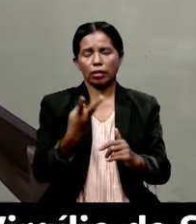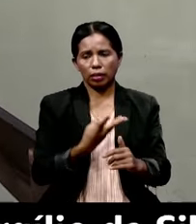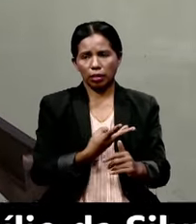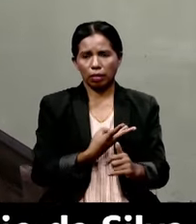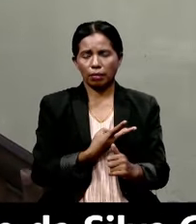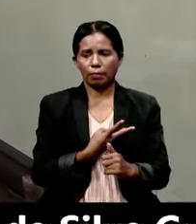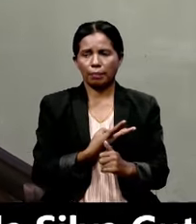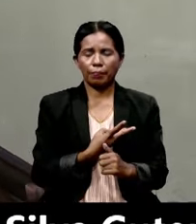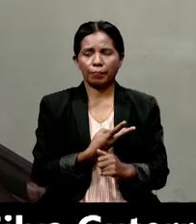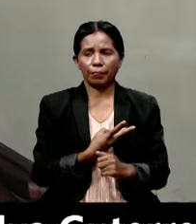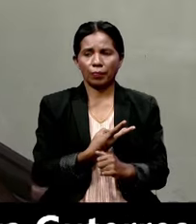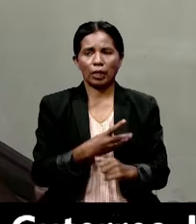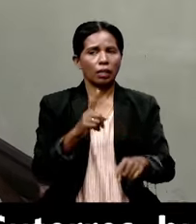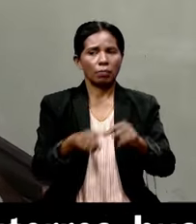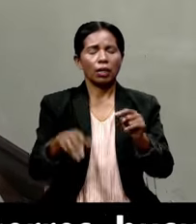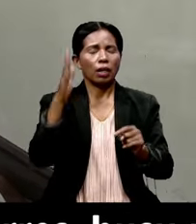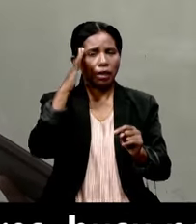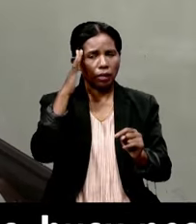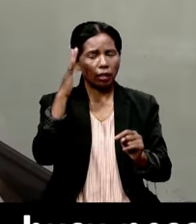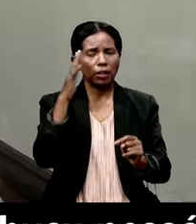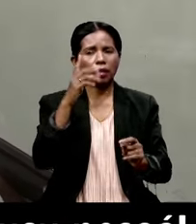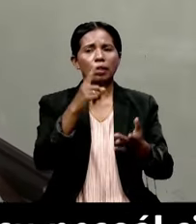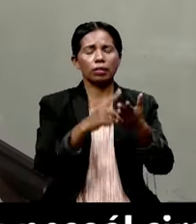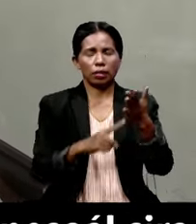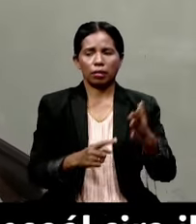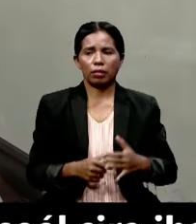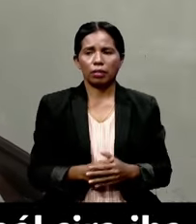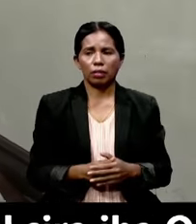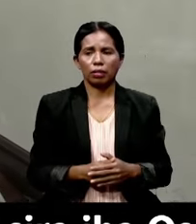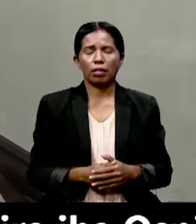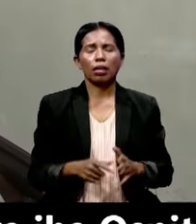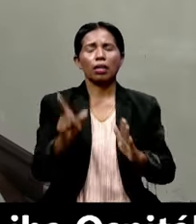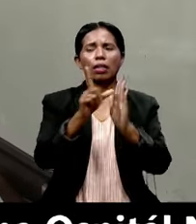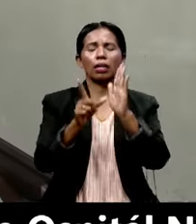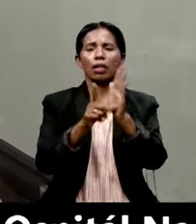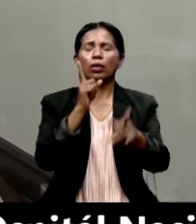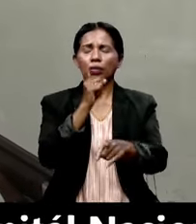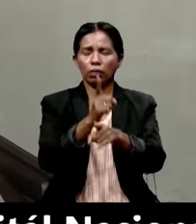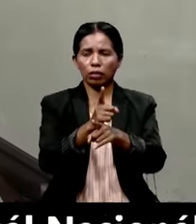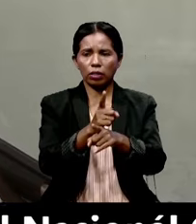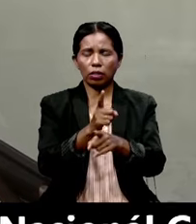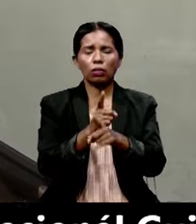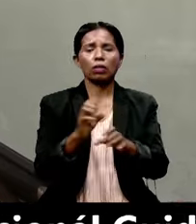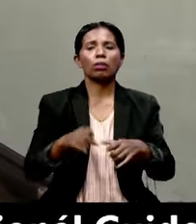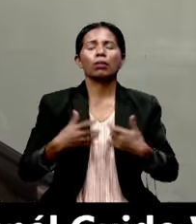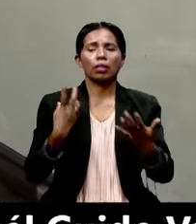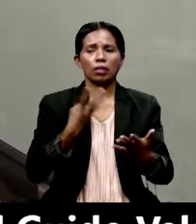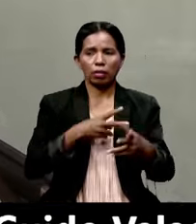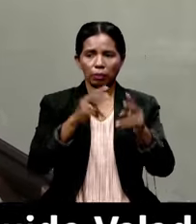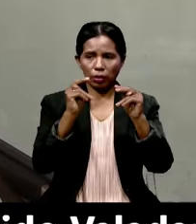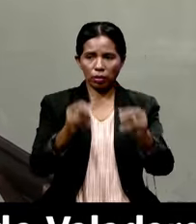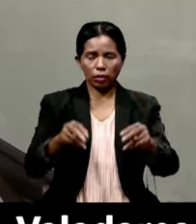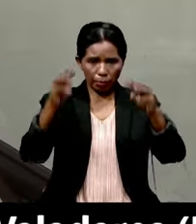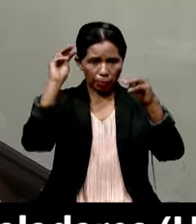ita label hatene ninia nia lialosne certeza no insantão precisa ministra mai